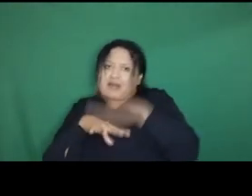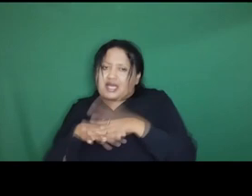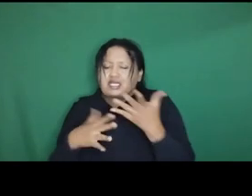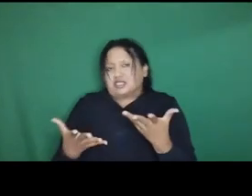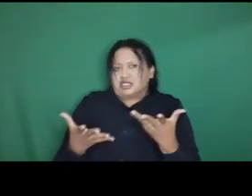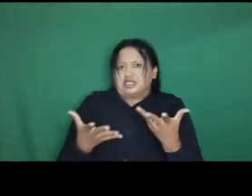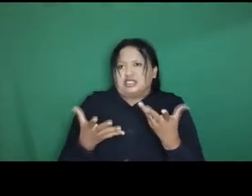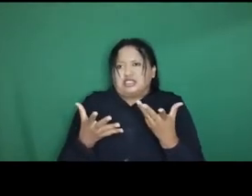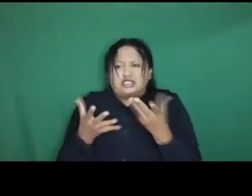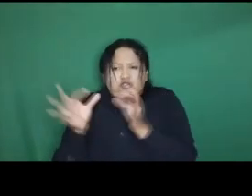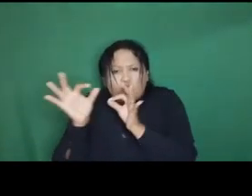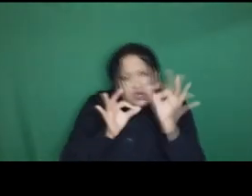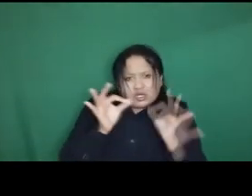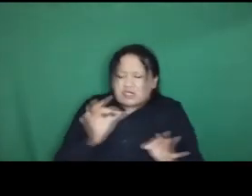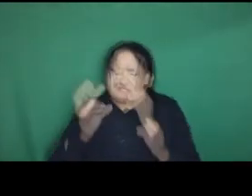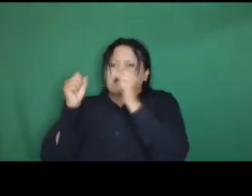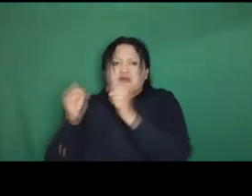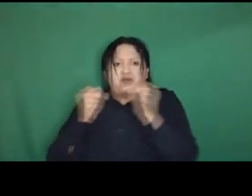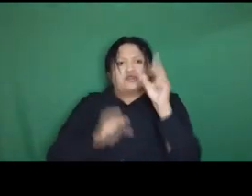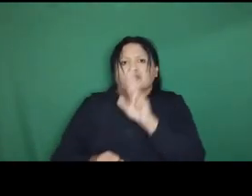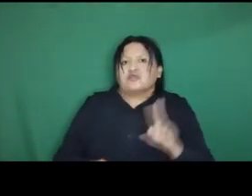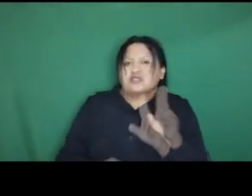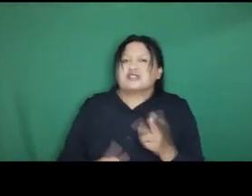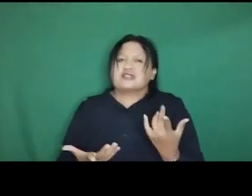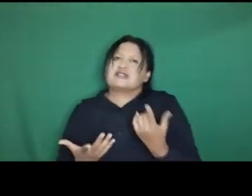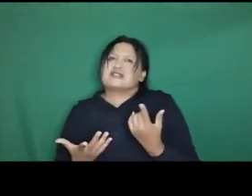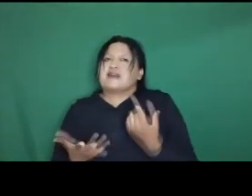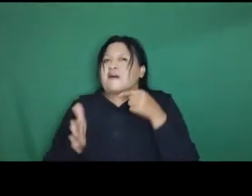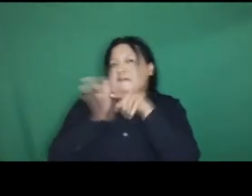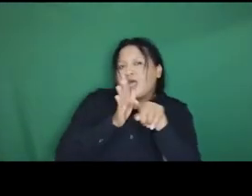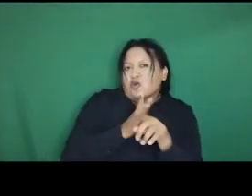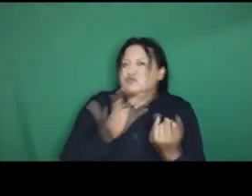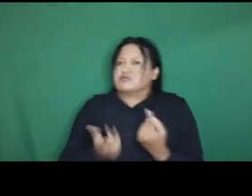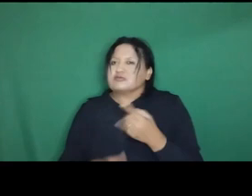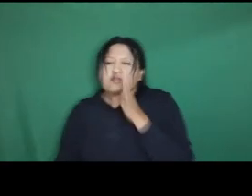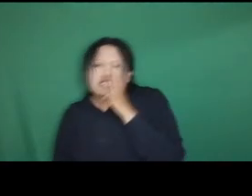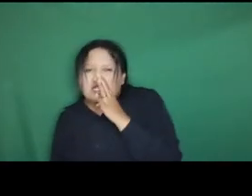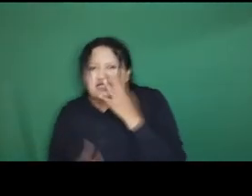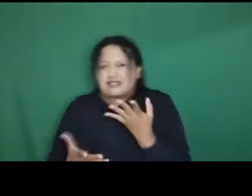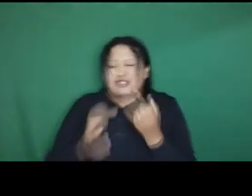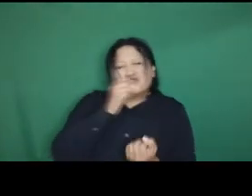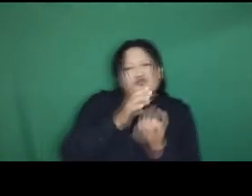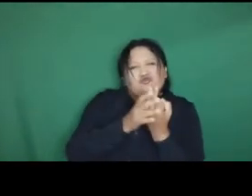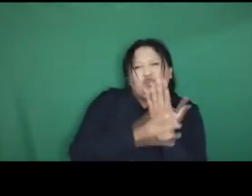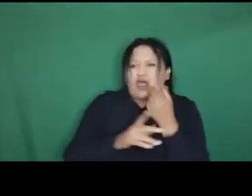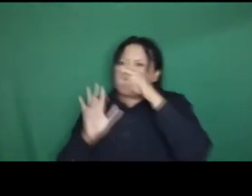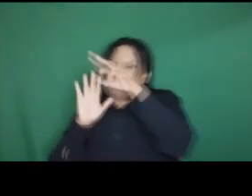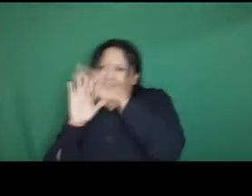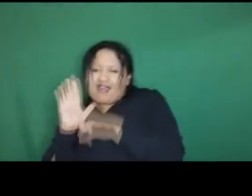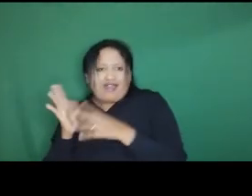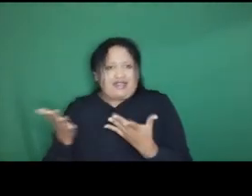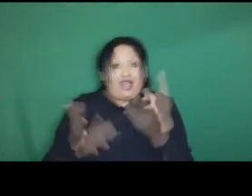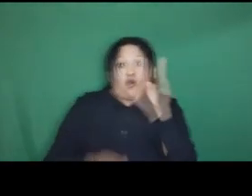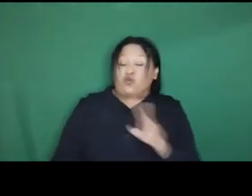de formas em que ela pudesse utilizar observação a experimentação a criação de leis Gerais regras Gerais Então